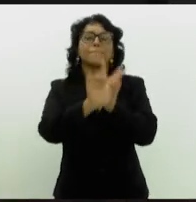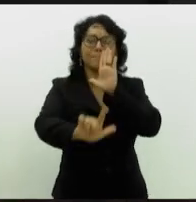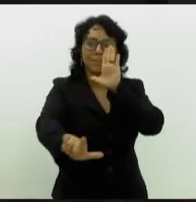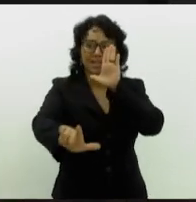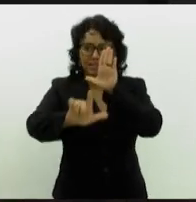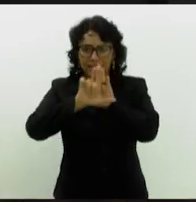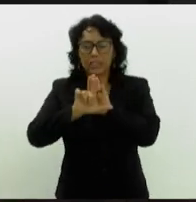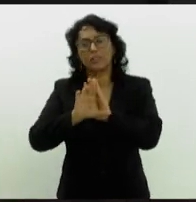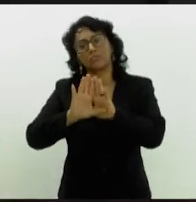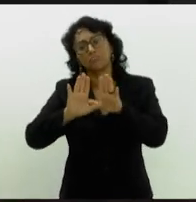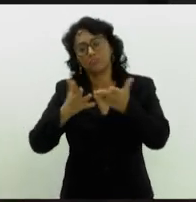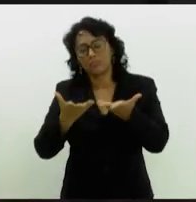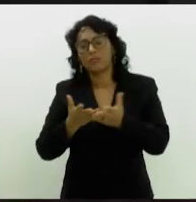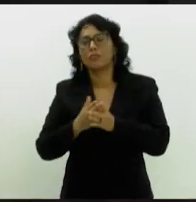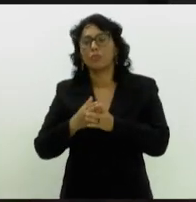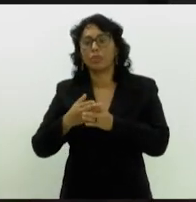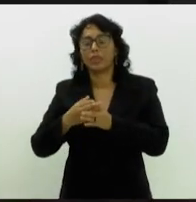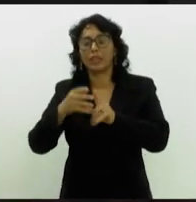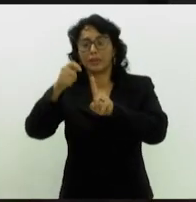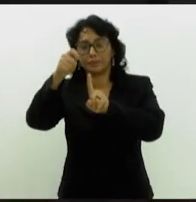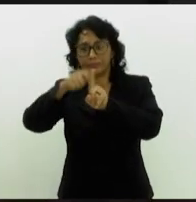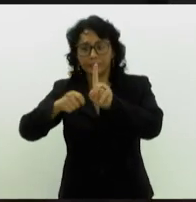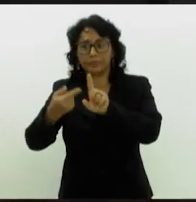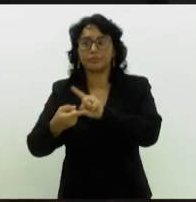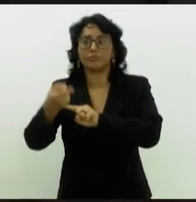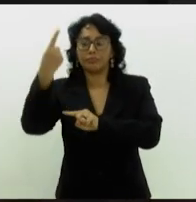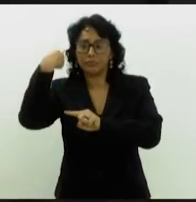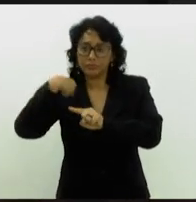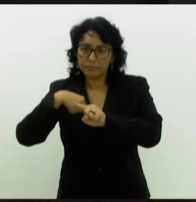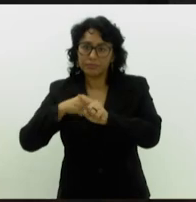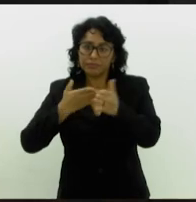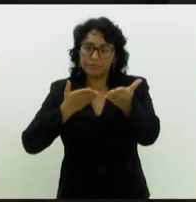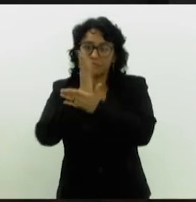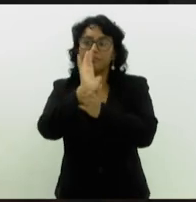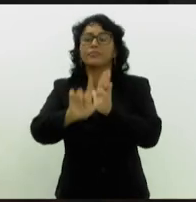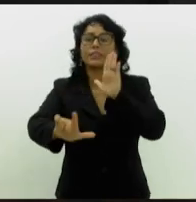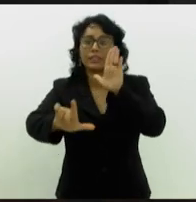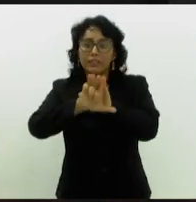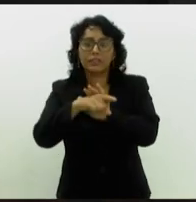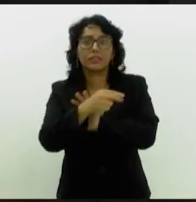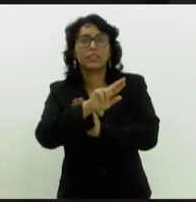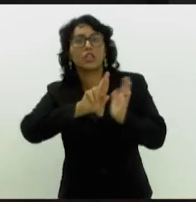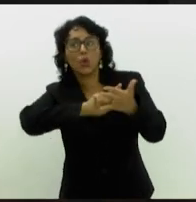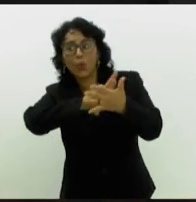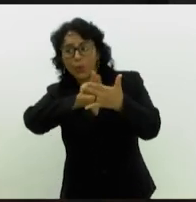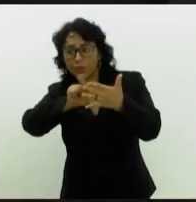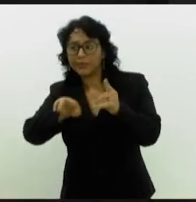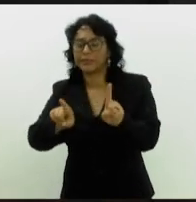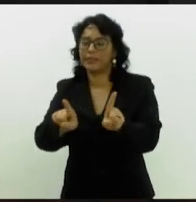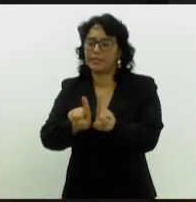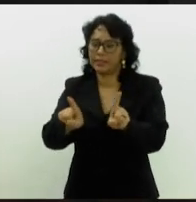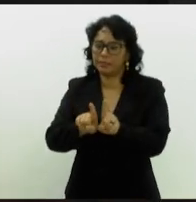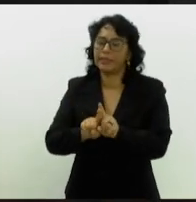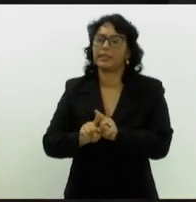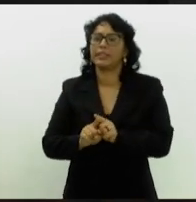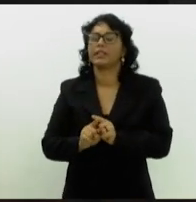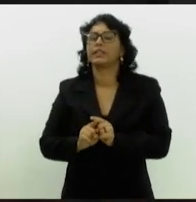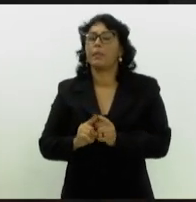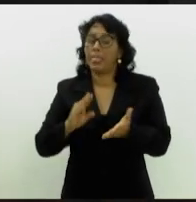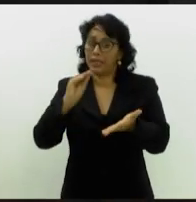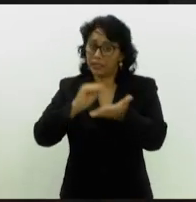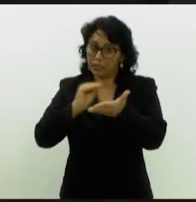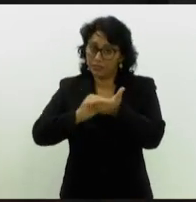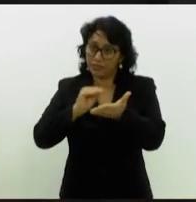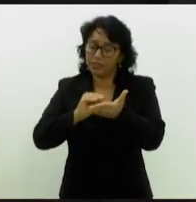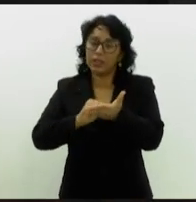deputados inclusive o mês passado aprovando várias já tem outras aprovadas e que falta regulamentação e a gente